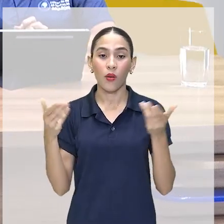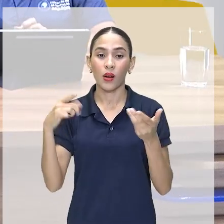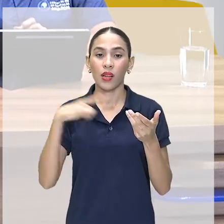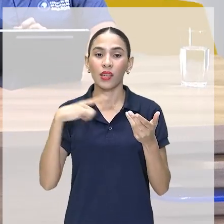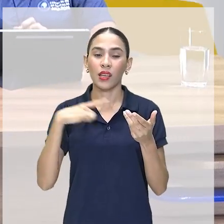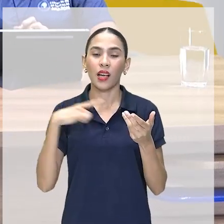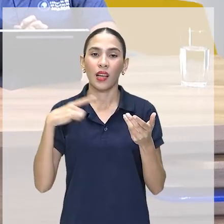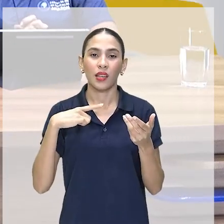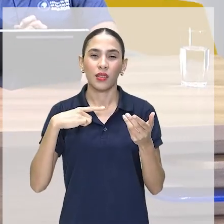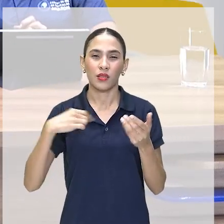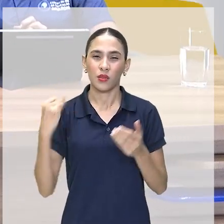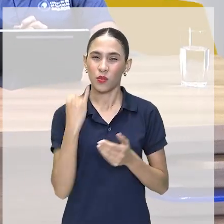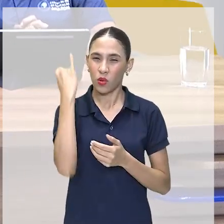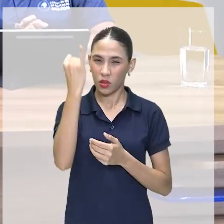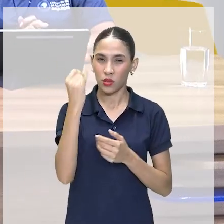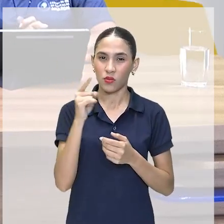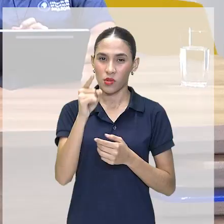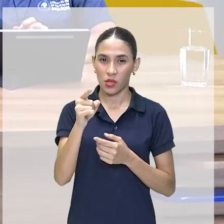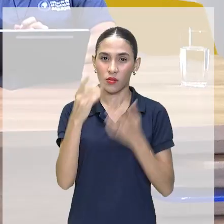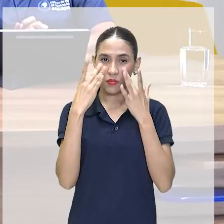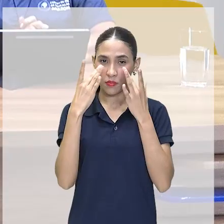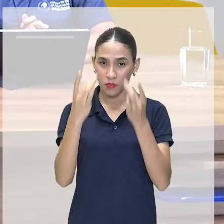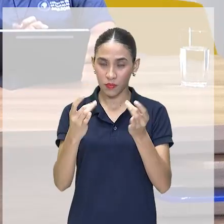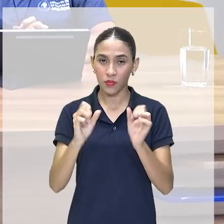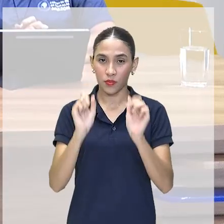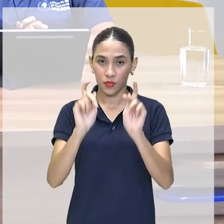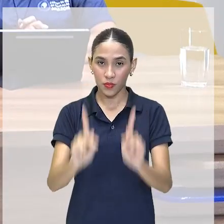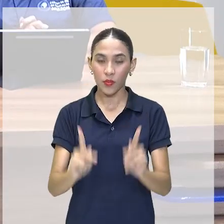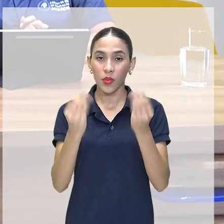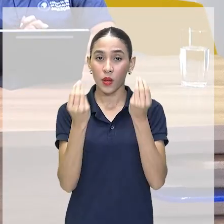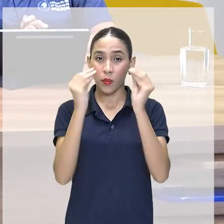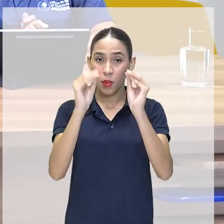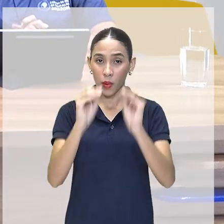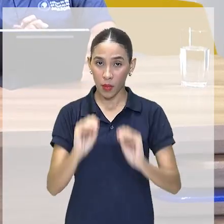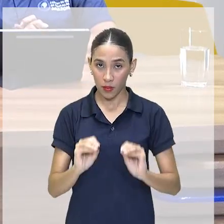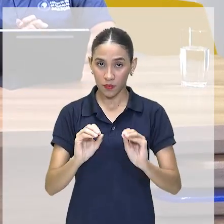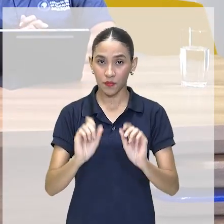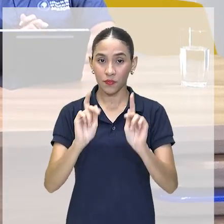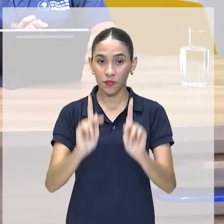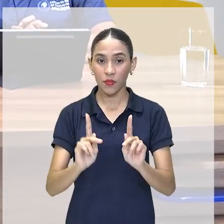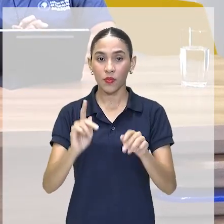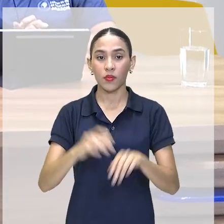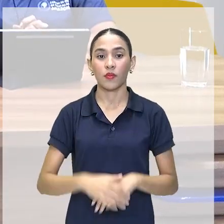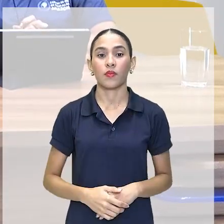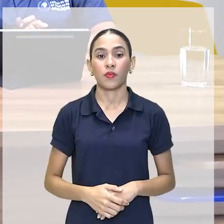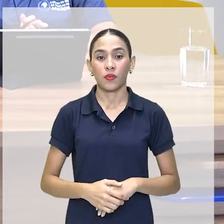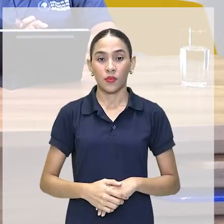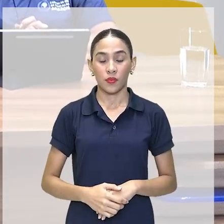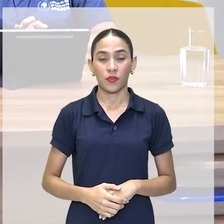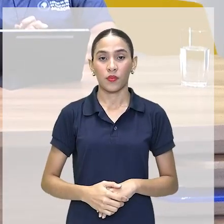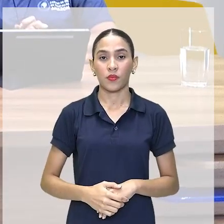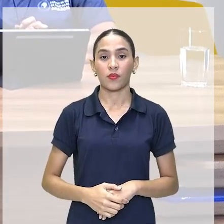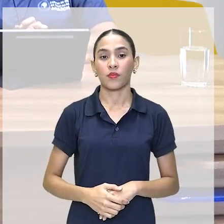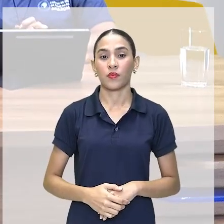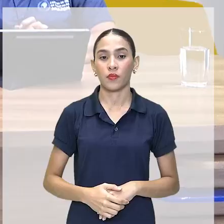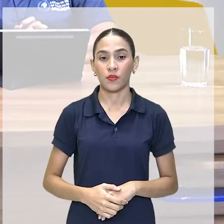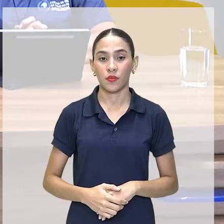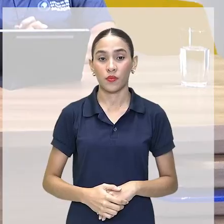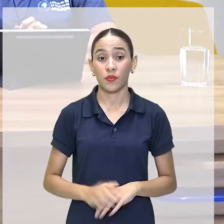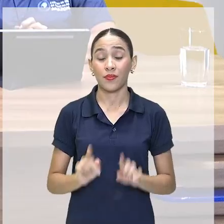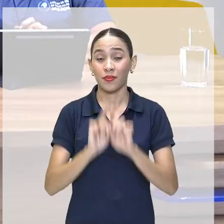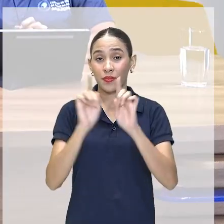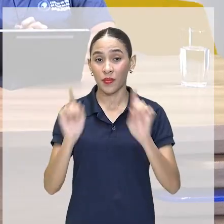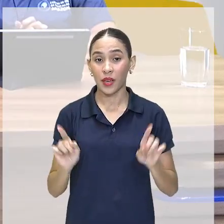gente faz um parêntese para os pontos de atenção sobre esses lançamentos até aqui, né? A gente vai falar mais um pouco mais de